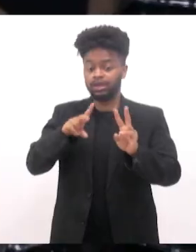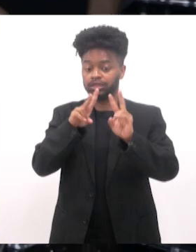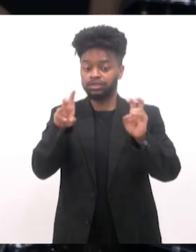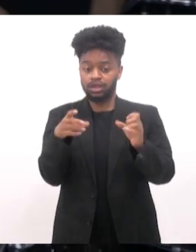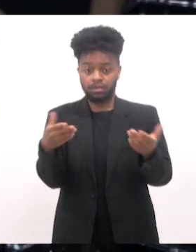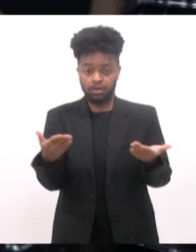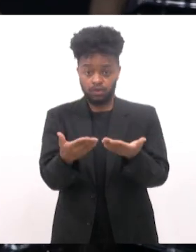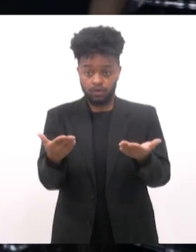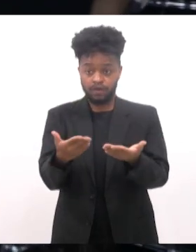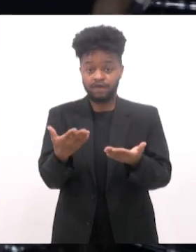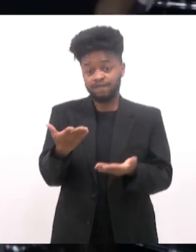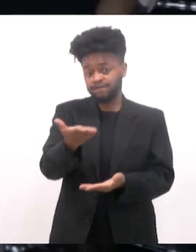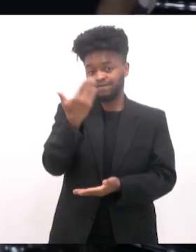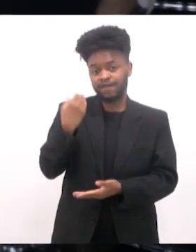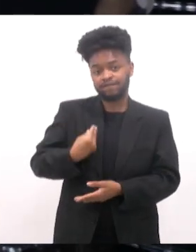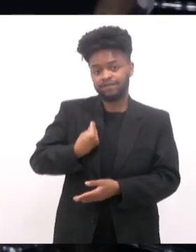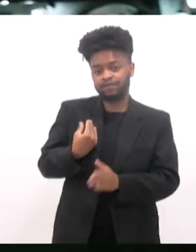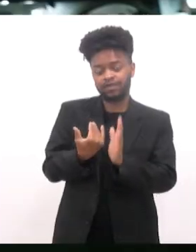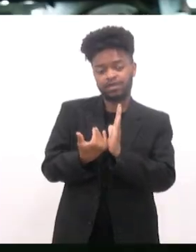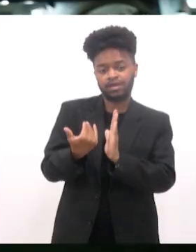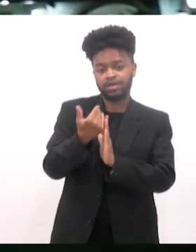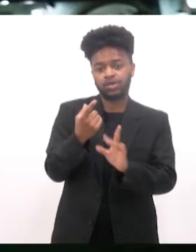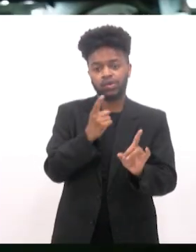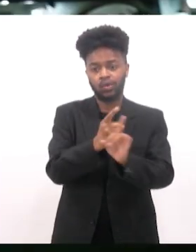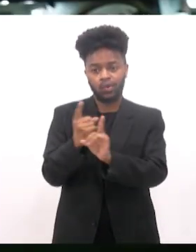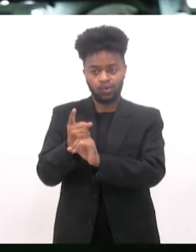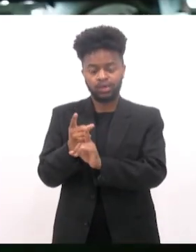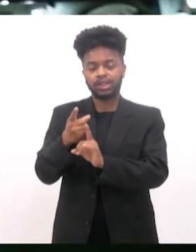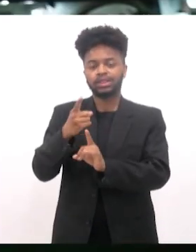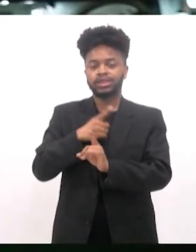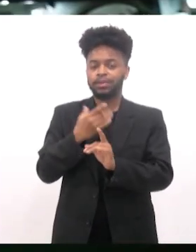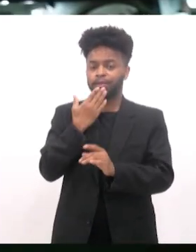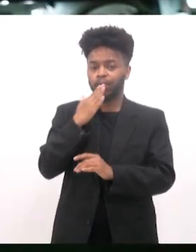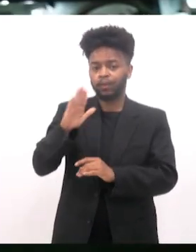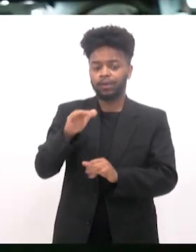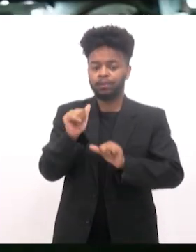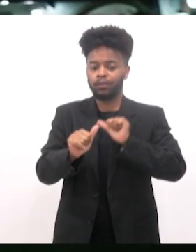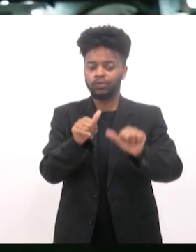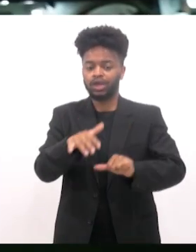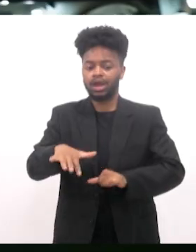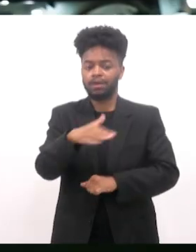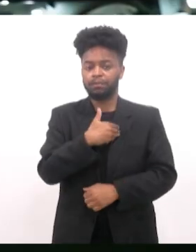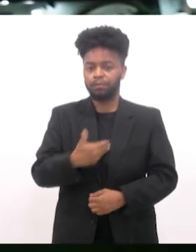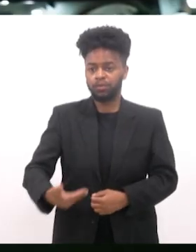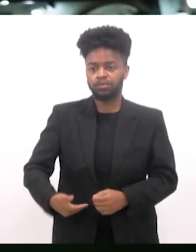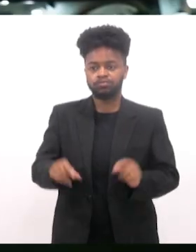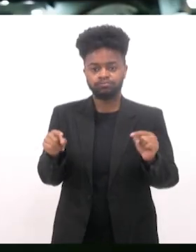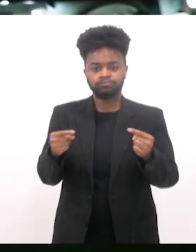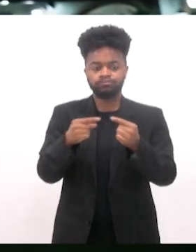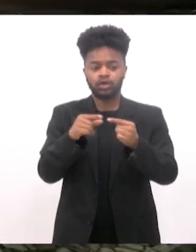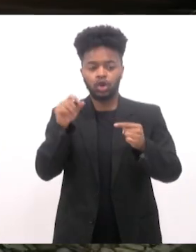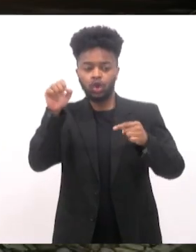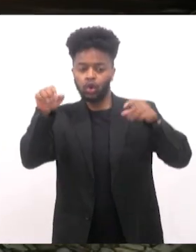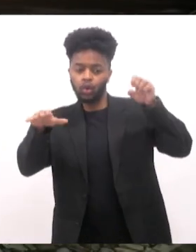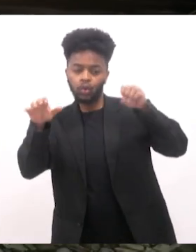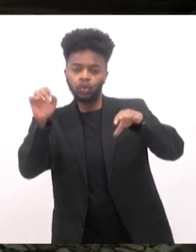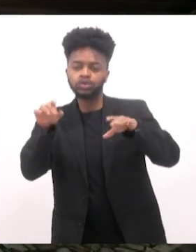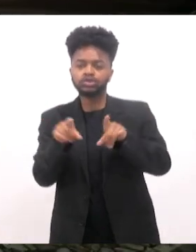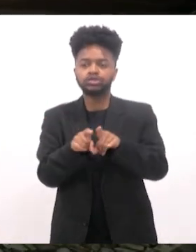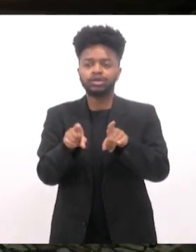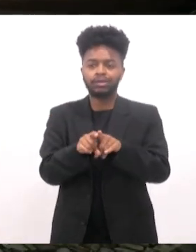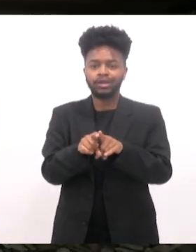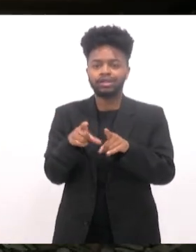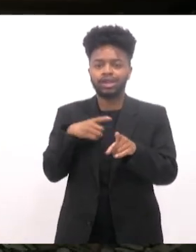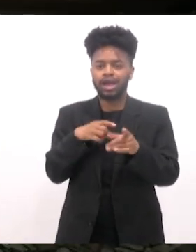ano é Vem Viver Mais Encontros, promete transformar espaços públicos em cenários iluminados e repletos